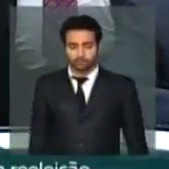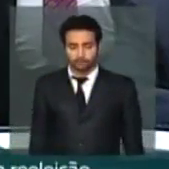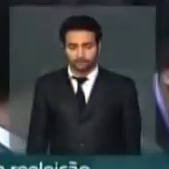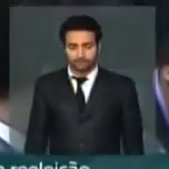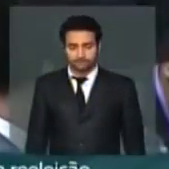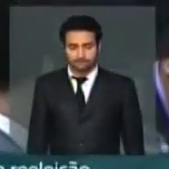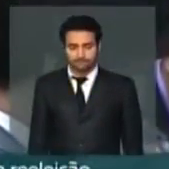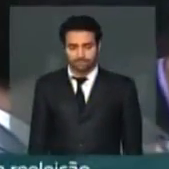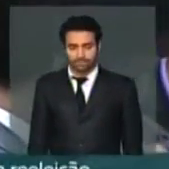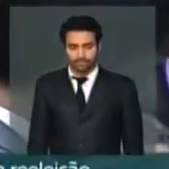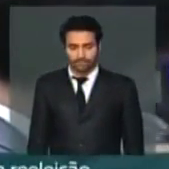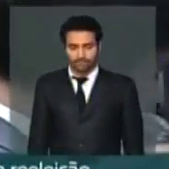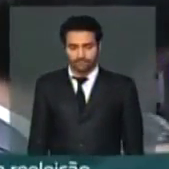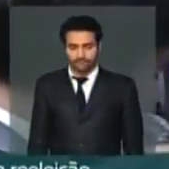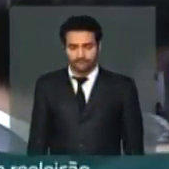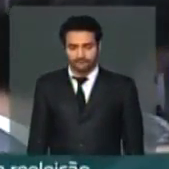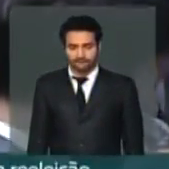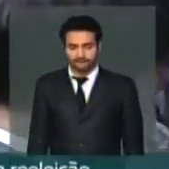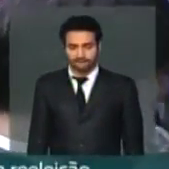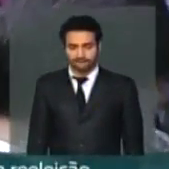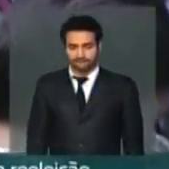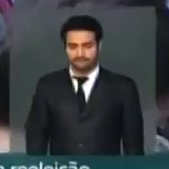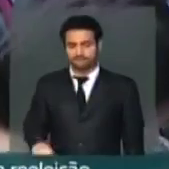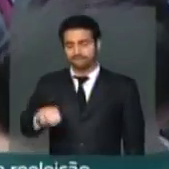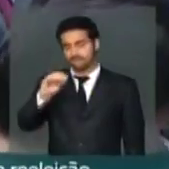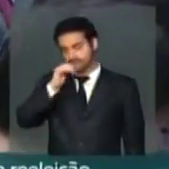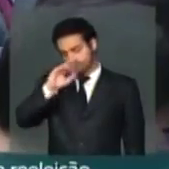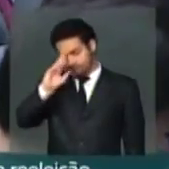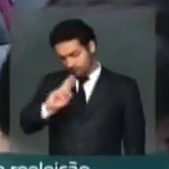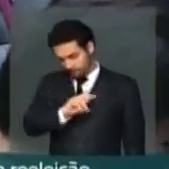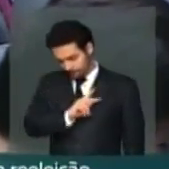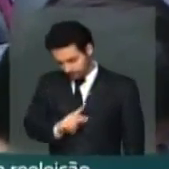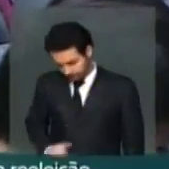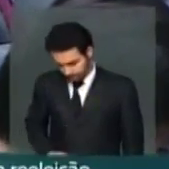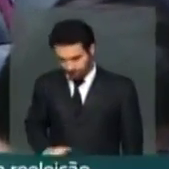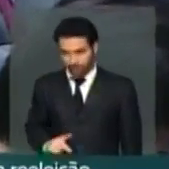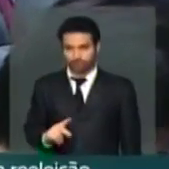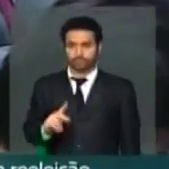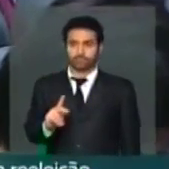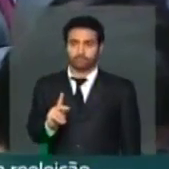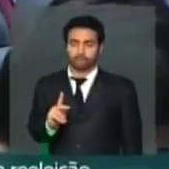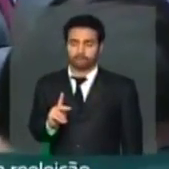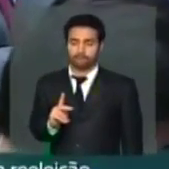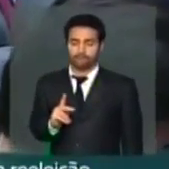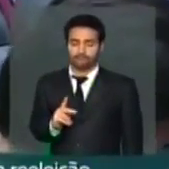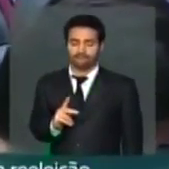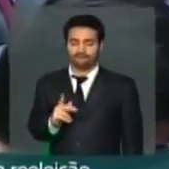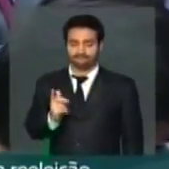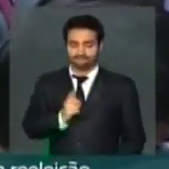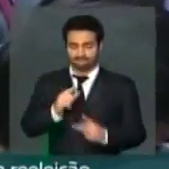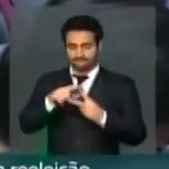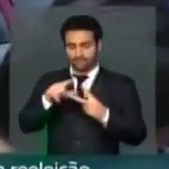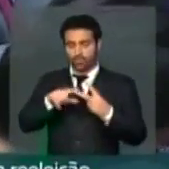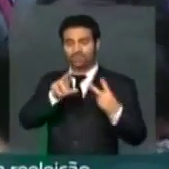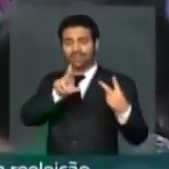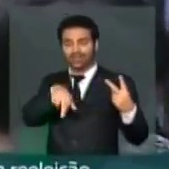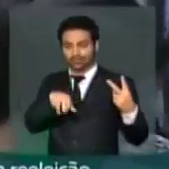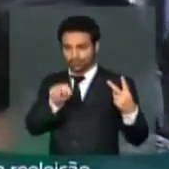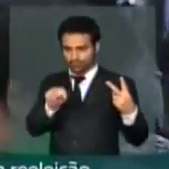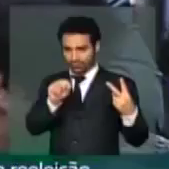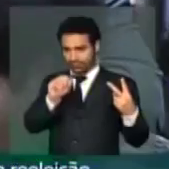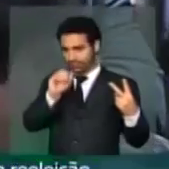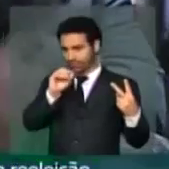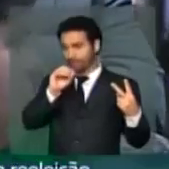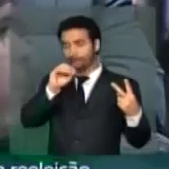Senhor presidente, esse é um dos outros motivos, um dos dois motivos do cerne, do centro